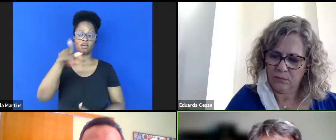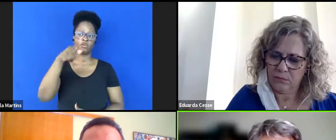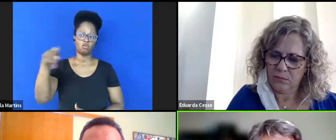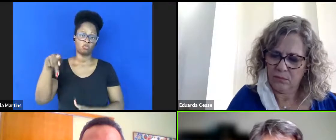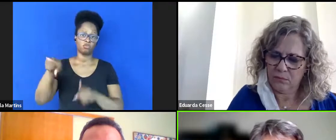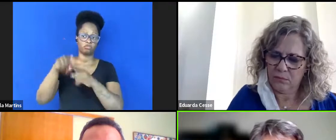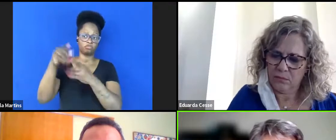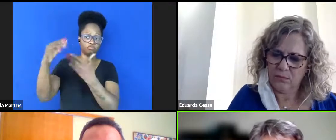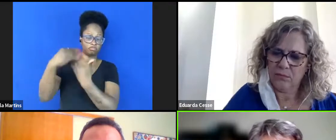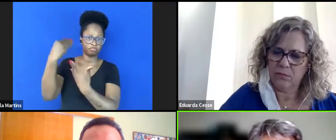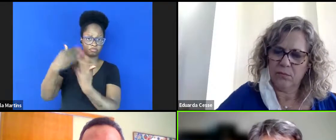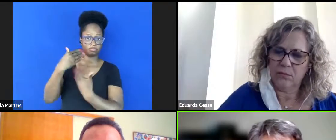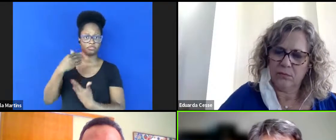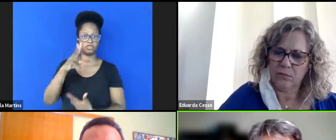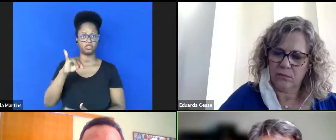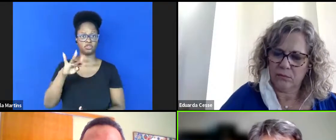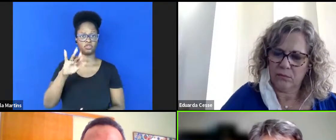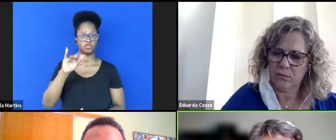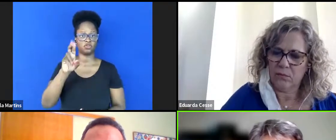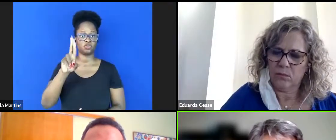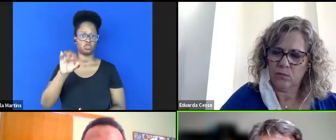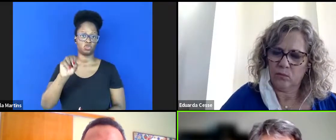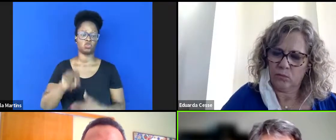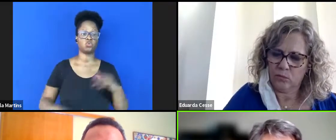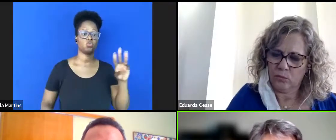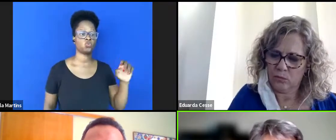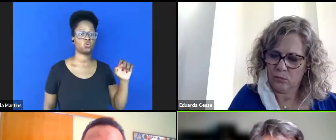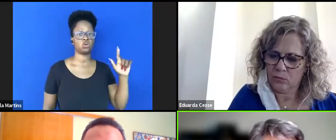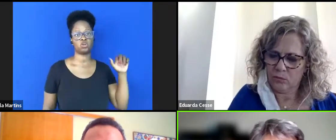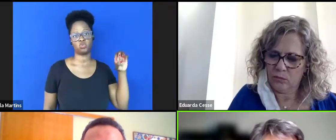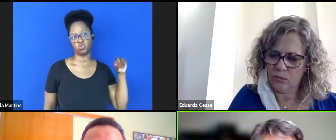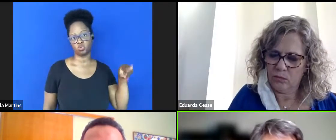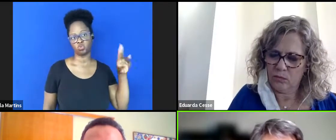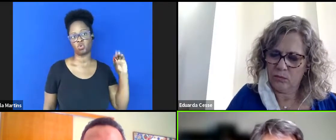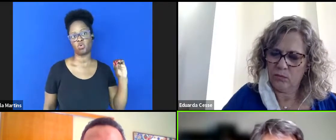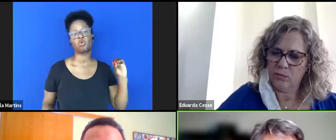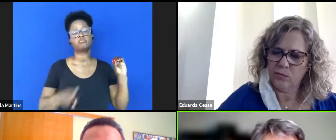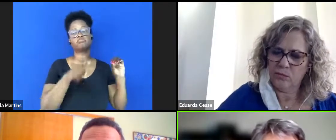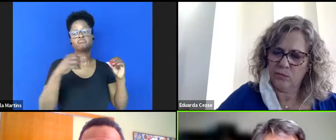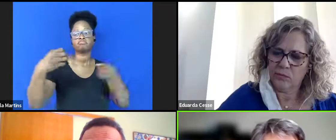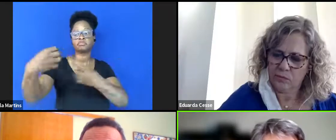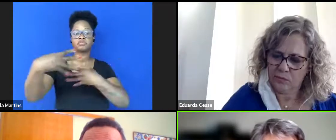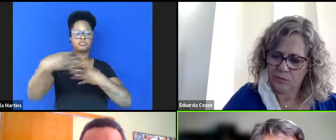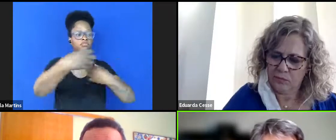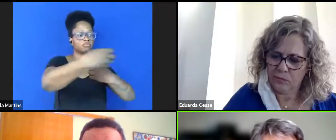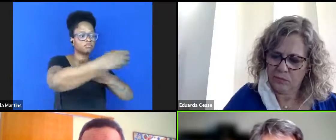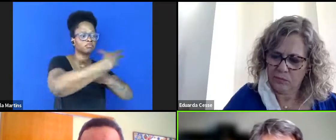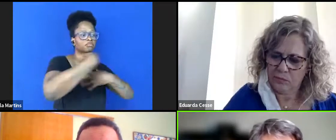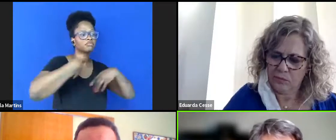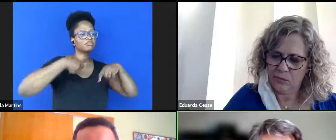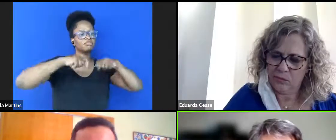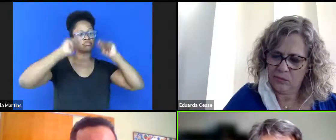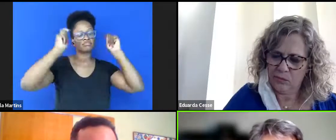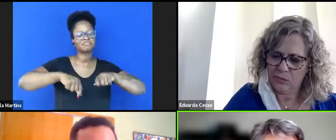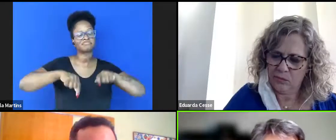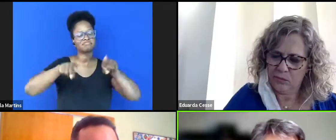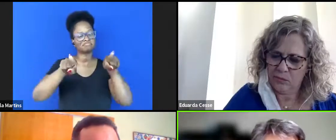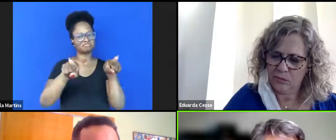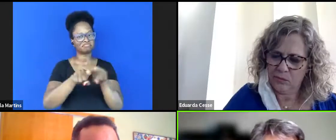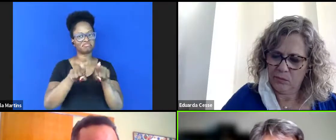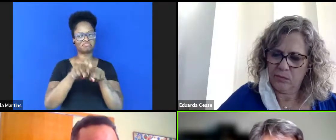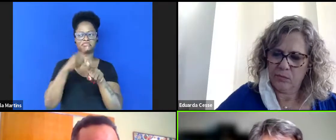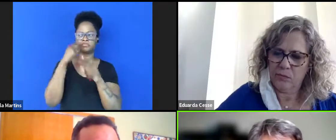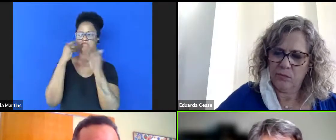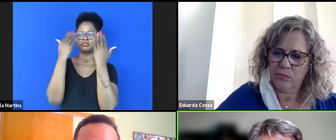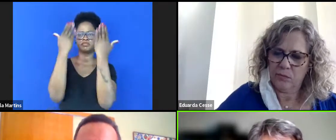orientadores, Vinícius Cota de Almeida e Wilson Savino, pelos ensinamentos e pela oportunidade de questionar a